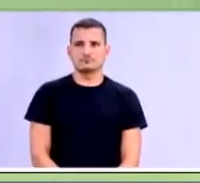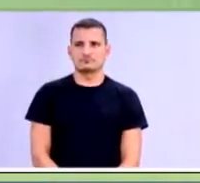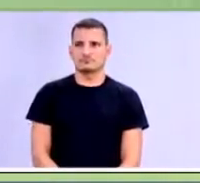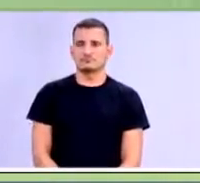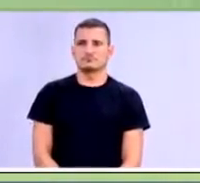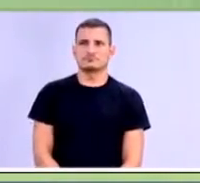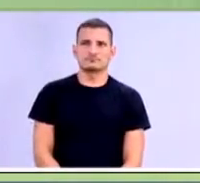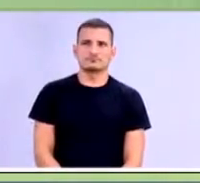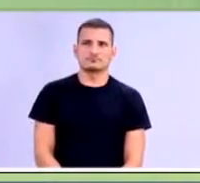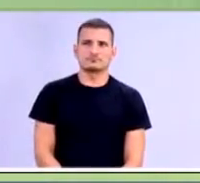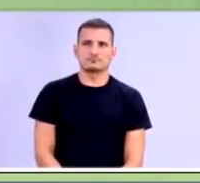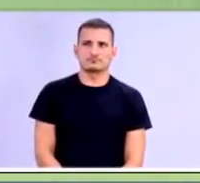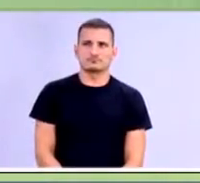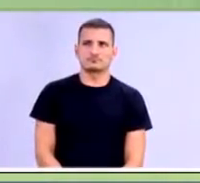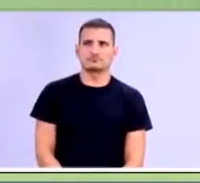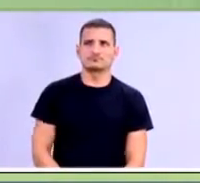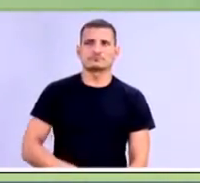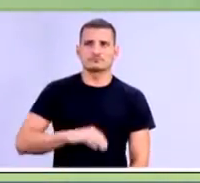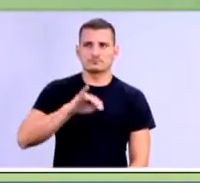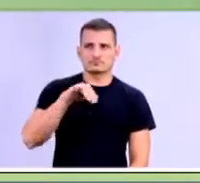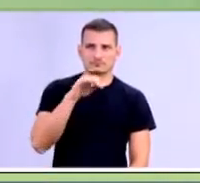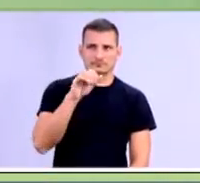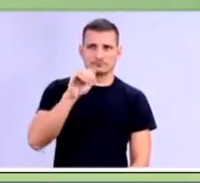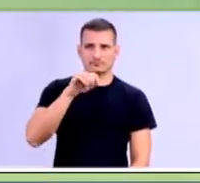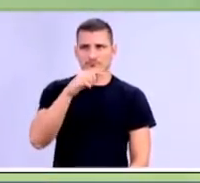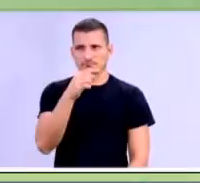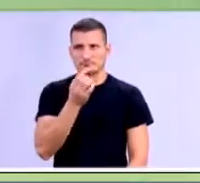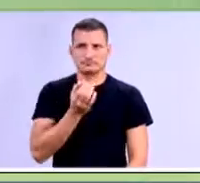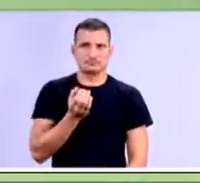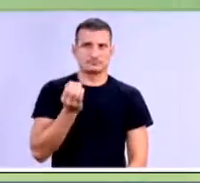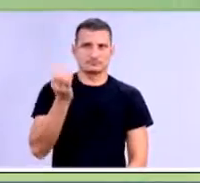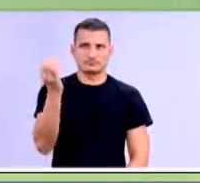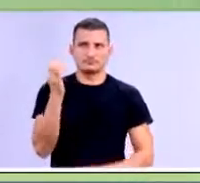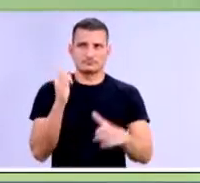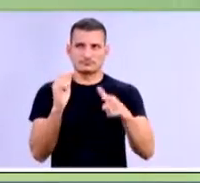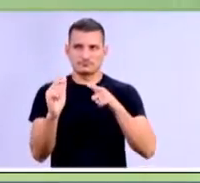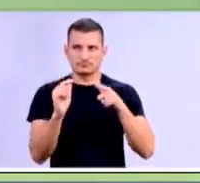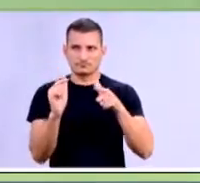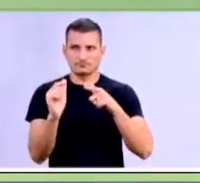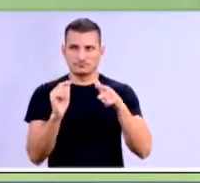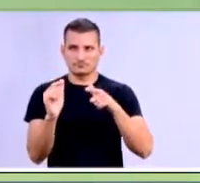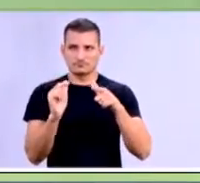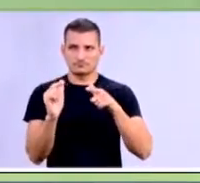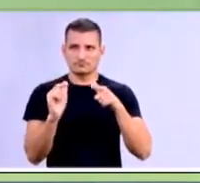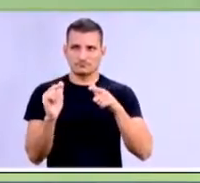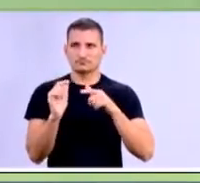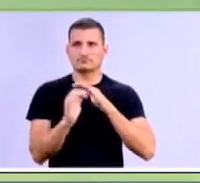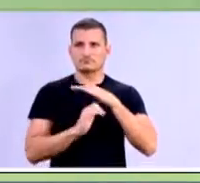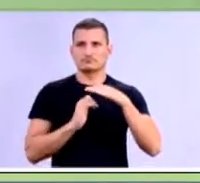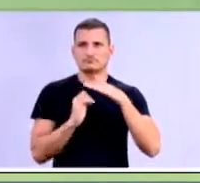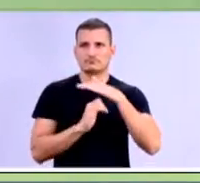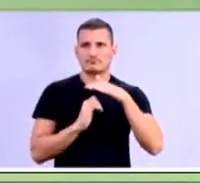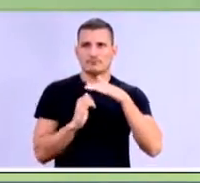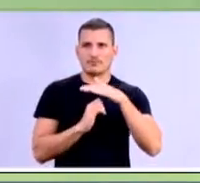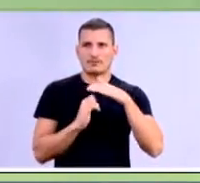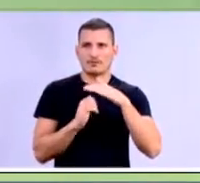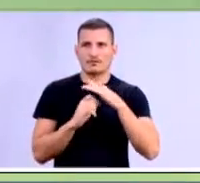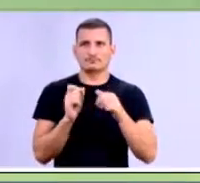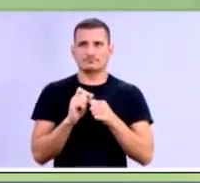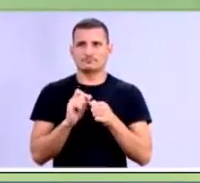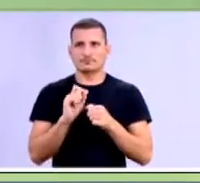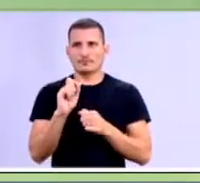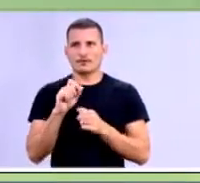nós criamos. João viajou a serviço de uma empresa para realizar